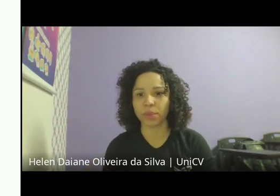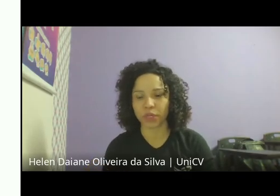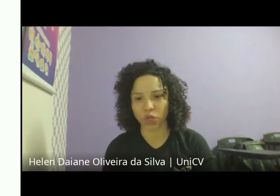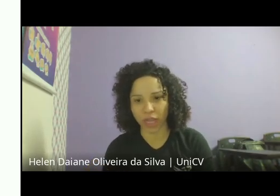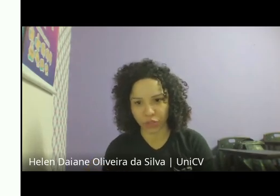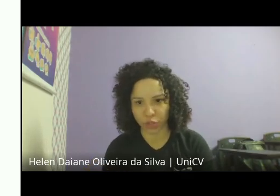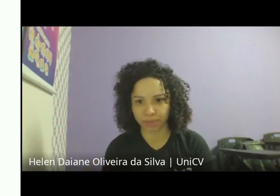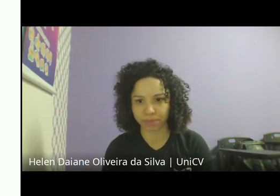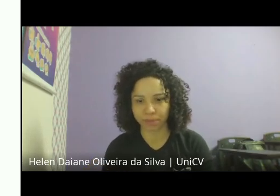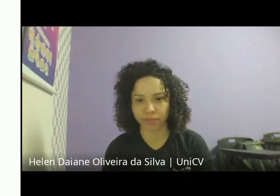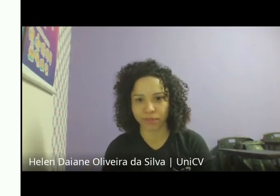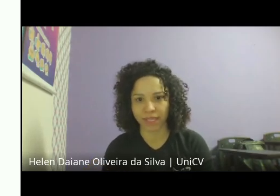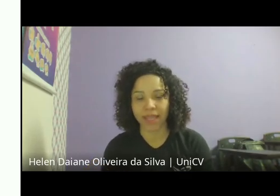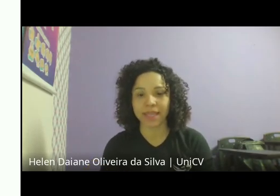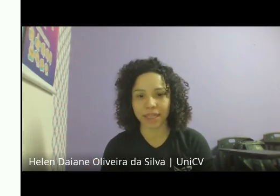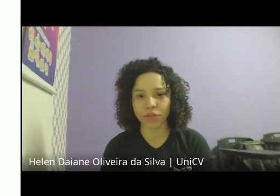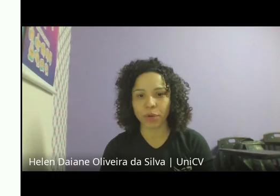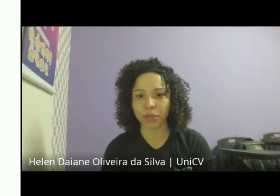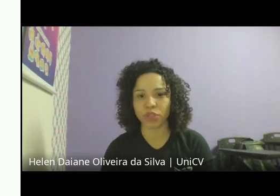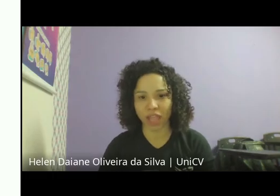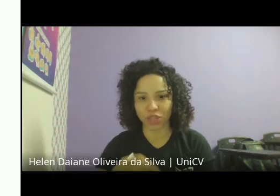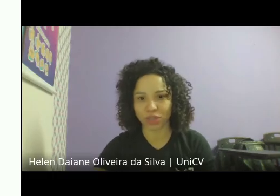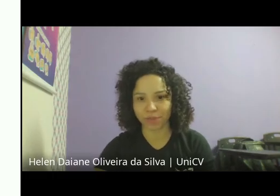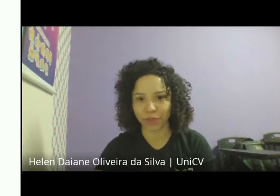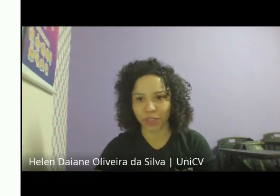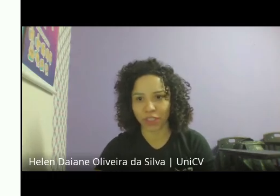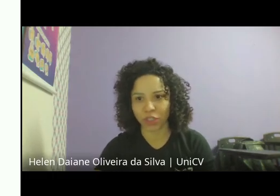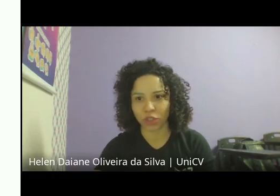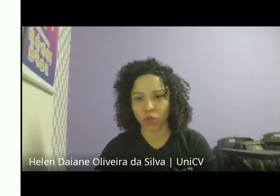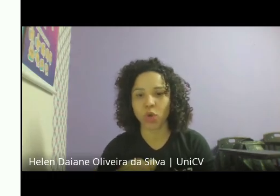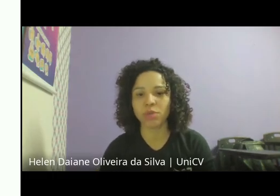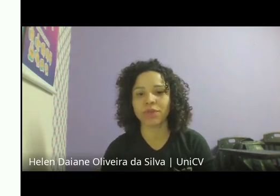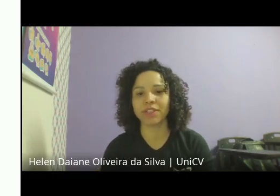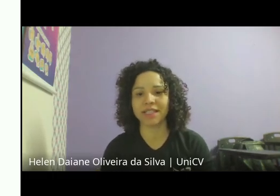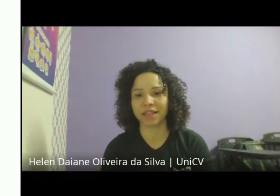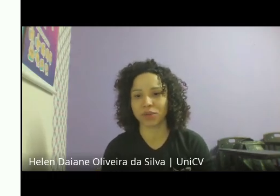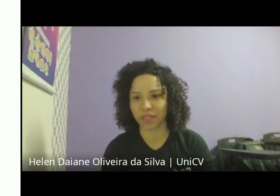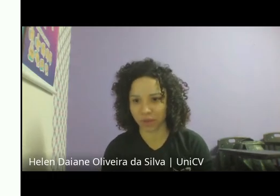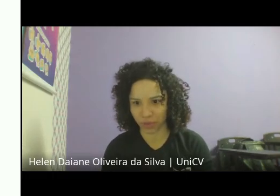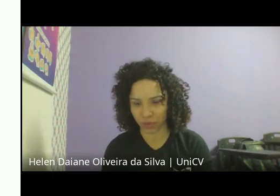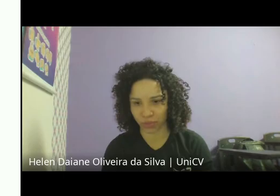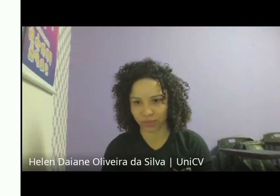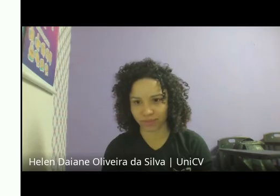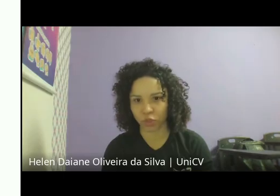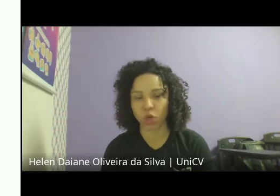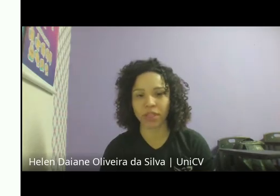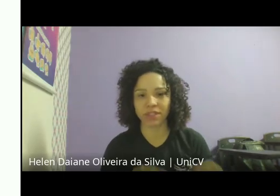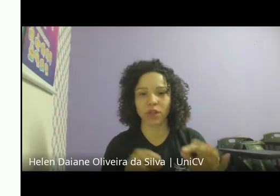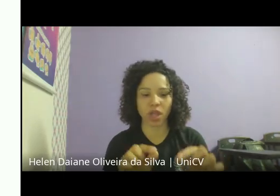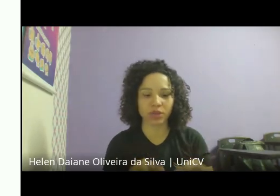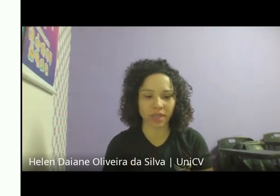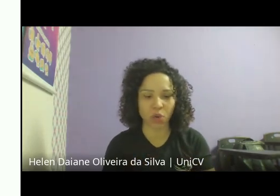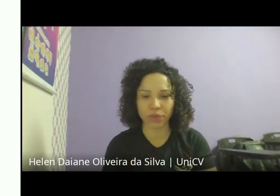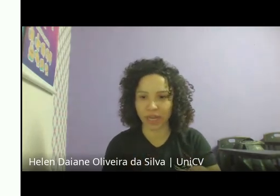Fui comprar chocolate. Escrevam para mim no chat como que vocês traduziriam isso. Como que